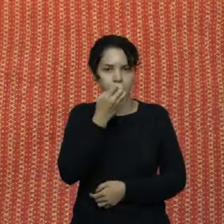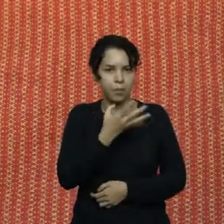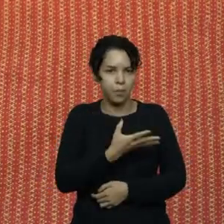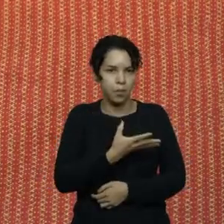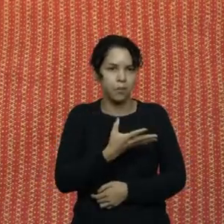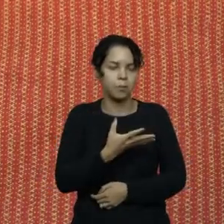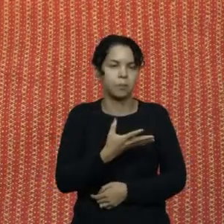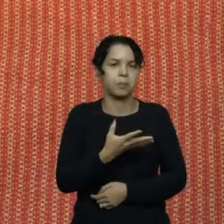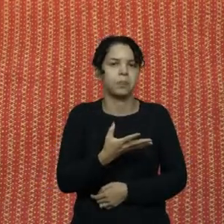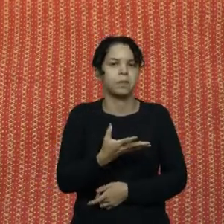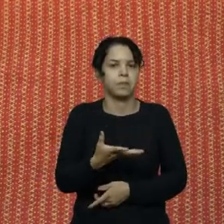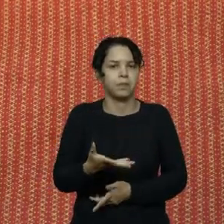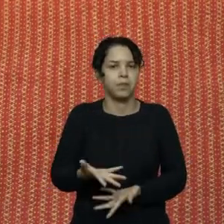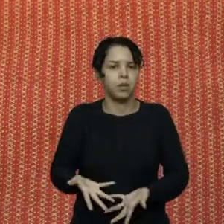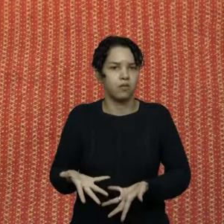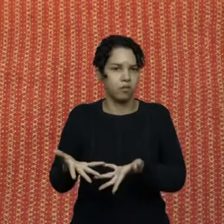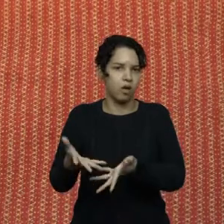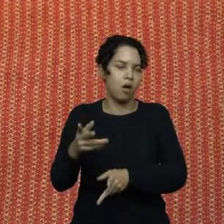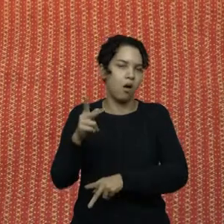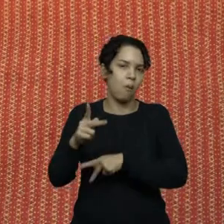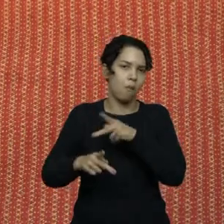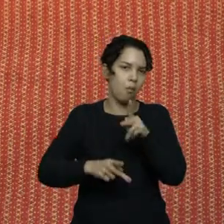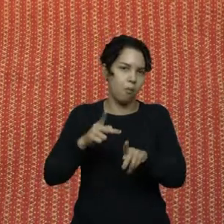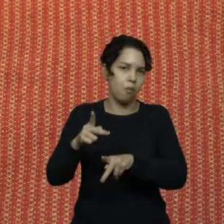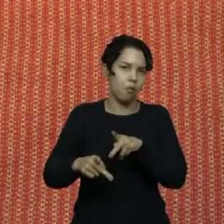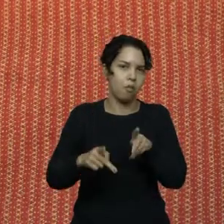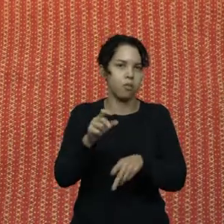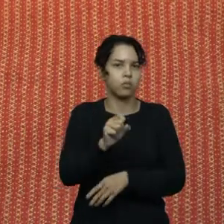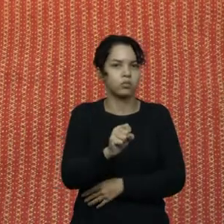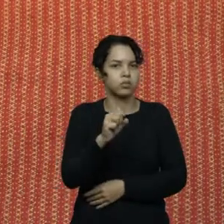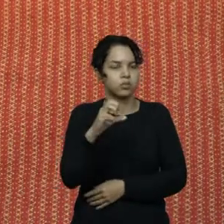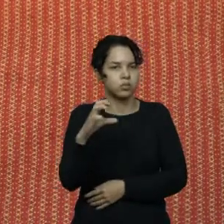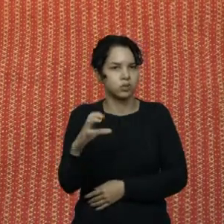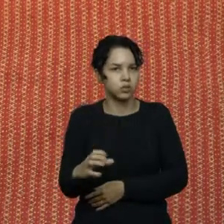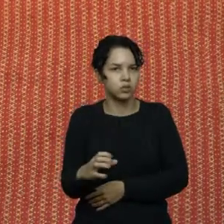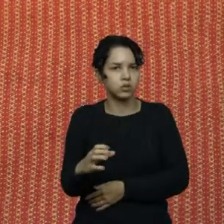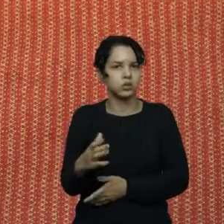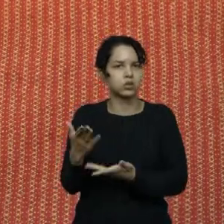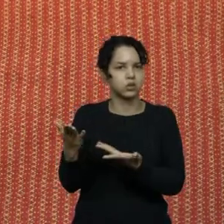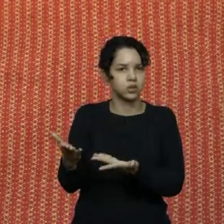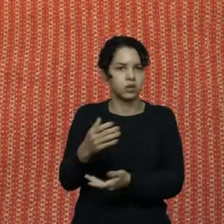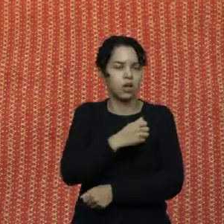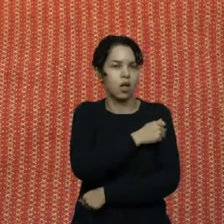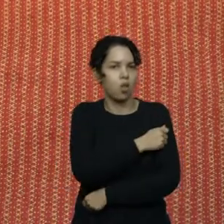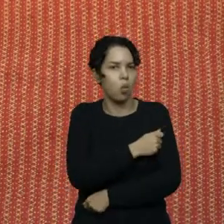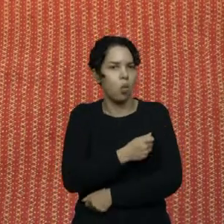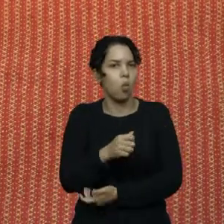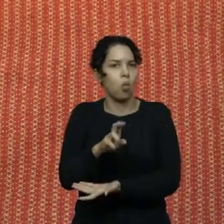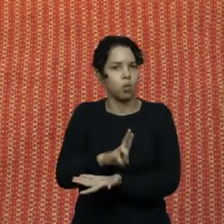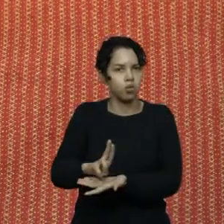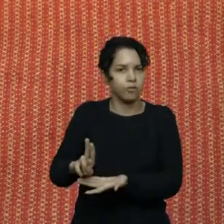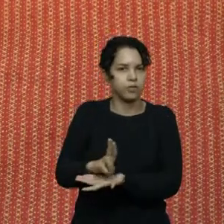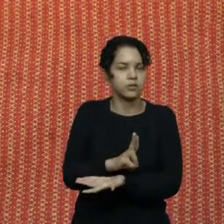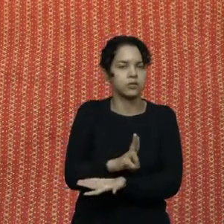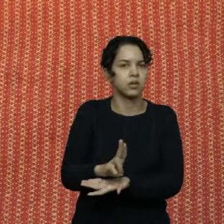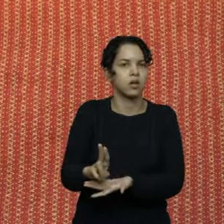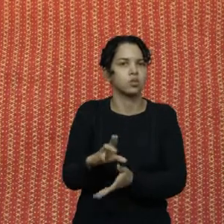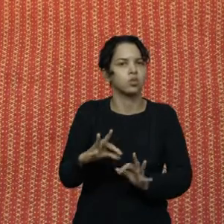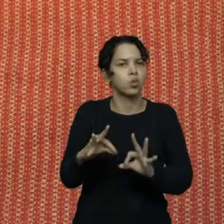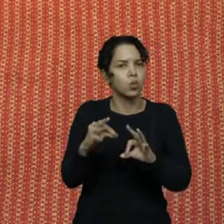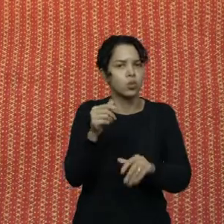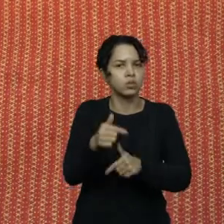para levar ao povo Catarinense ao estudante universitário todo